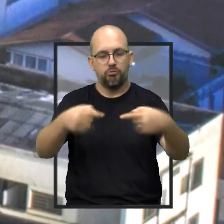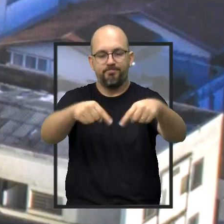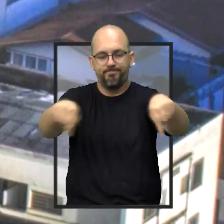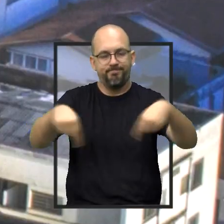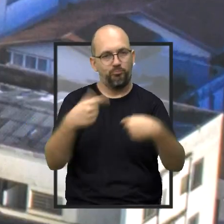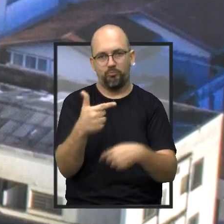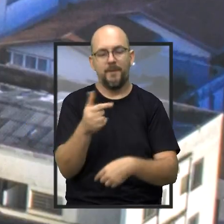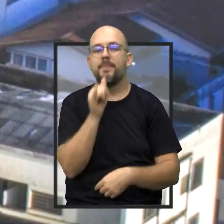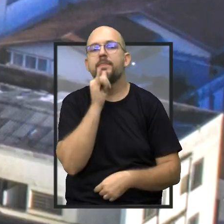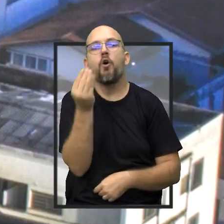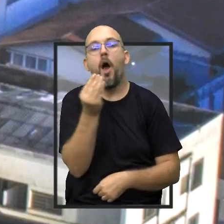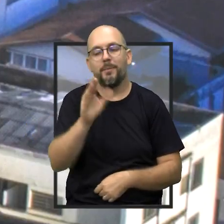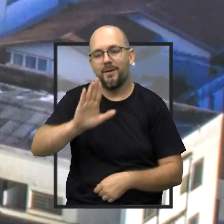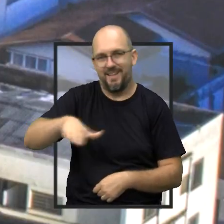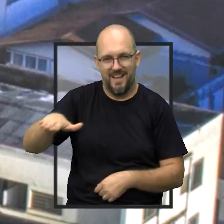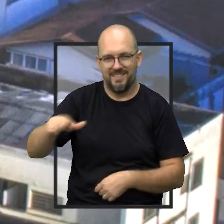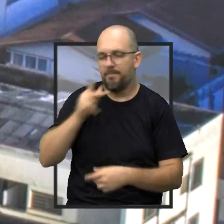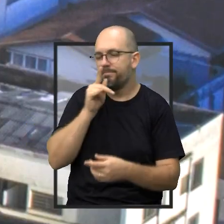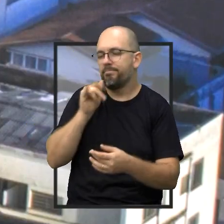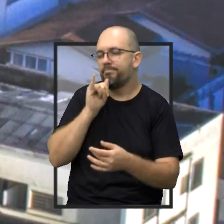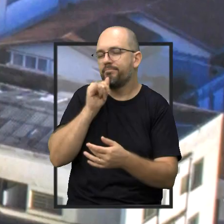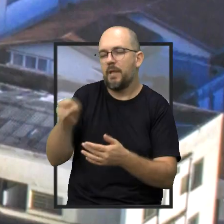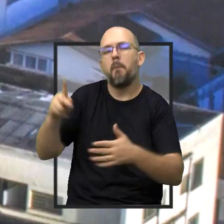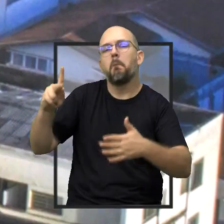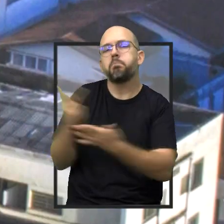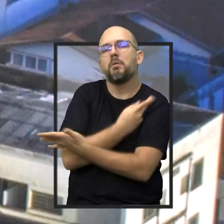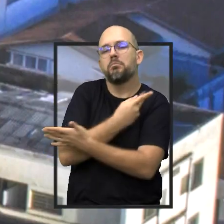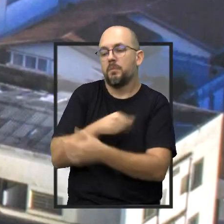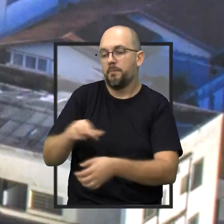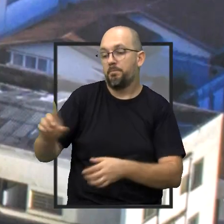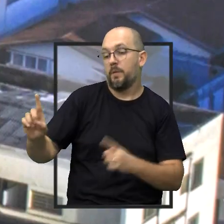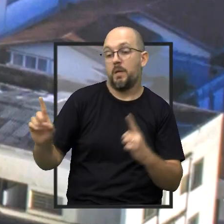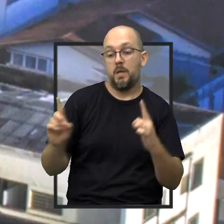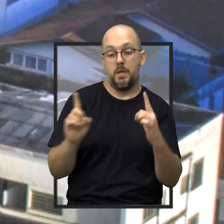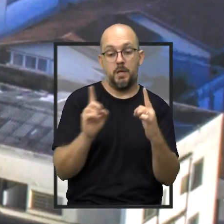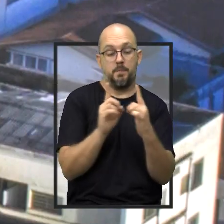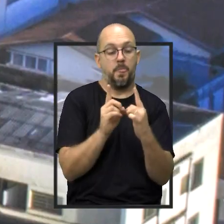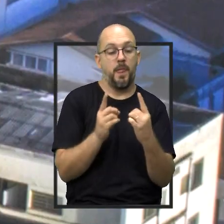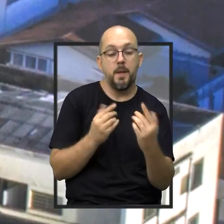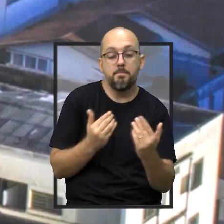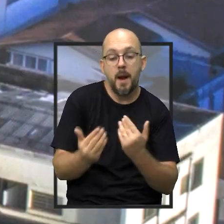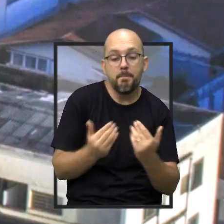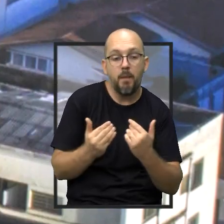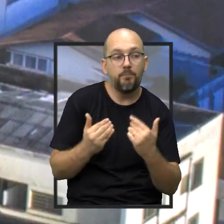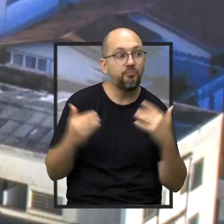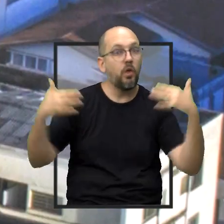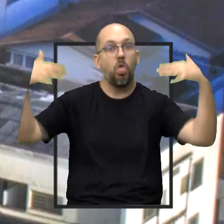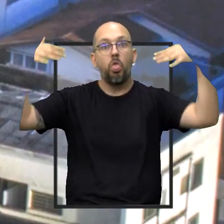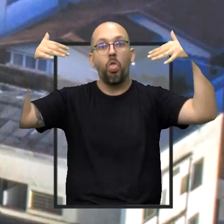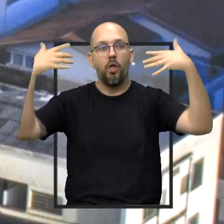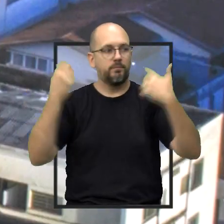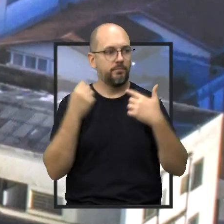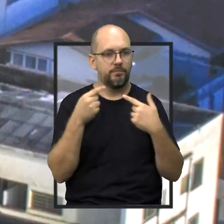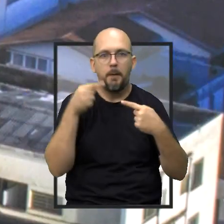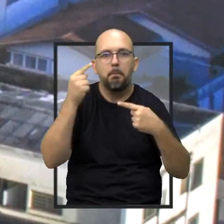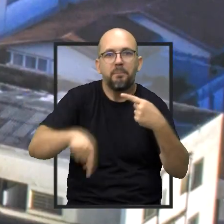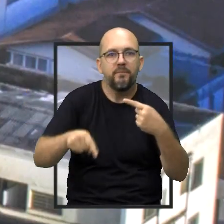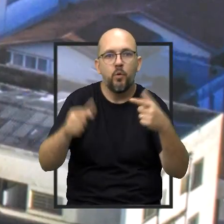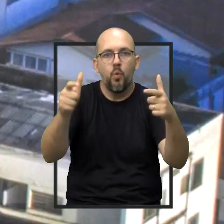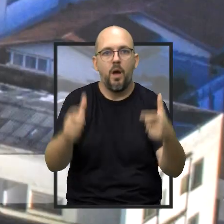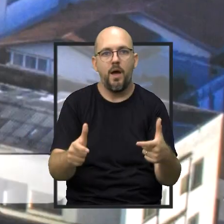Como é que você vai colocar uma criança, né, para passar por esse processo num ambiente que não está adequado para